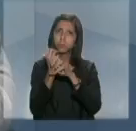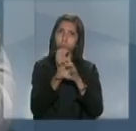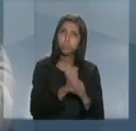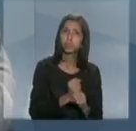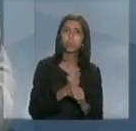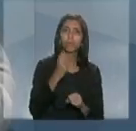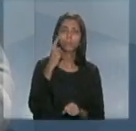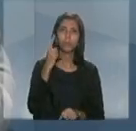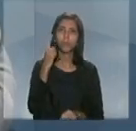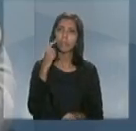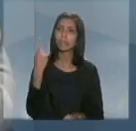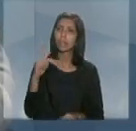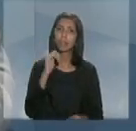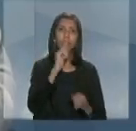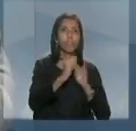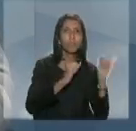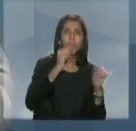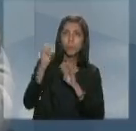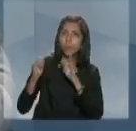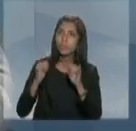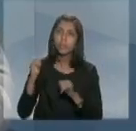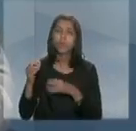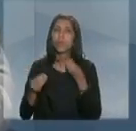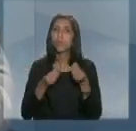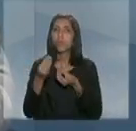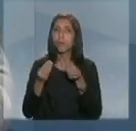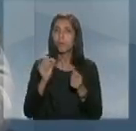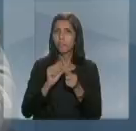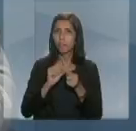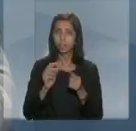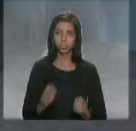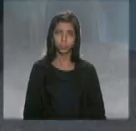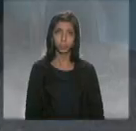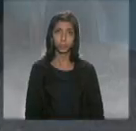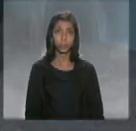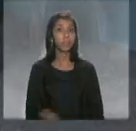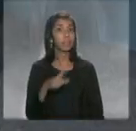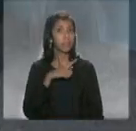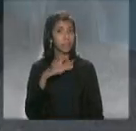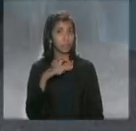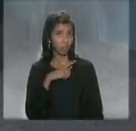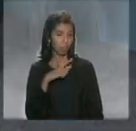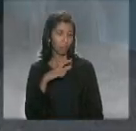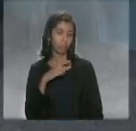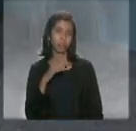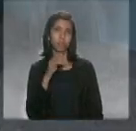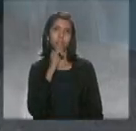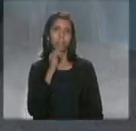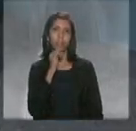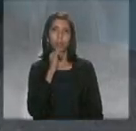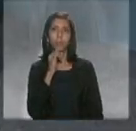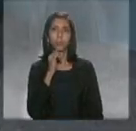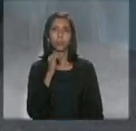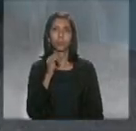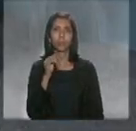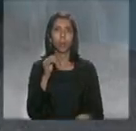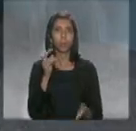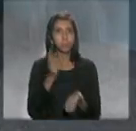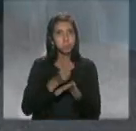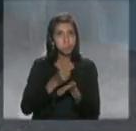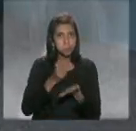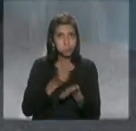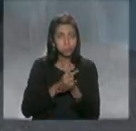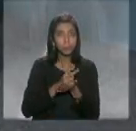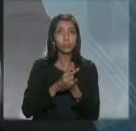dados, cruzamento de dados, de informações coletadas? Como é que isso é feito? Você tem a sua base